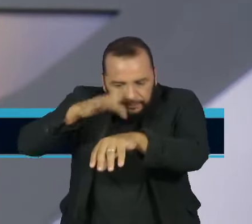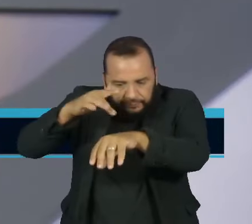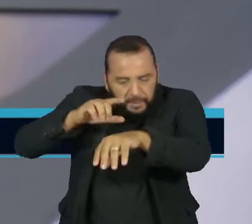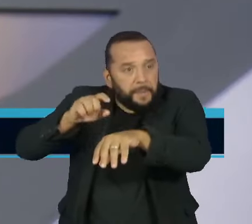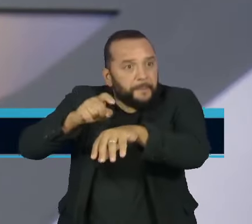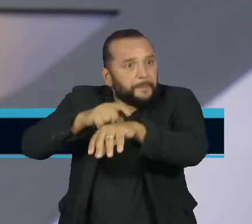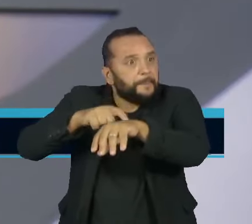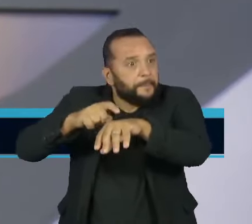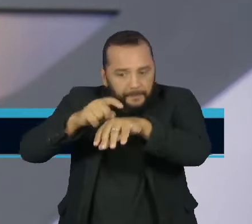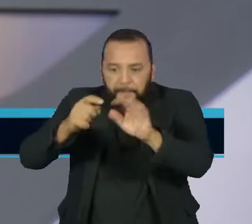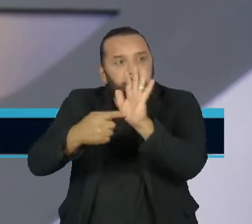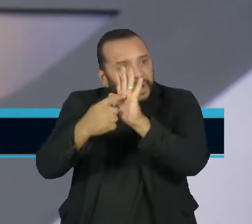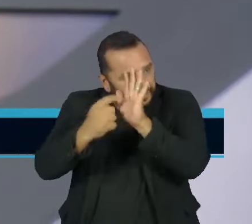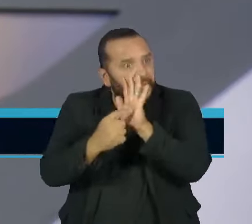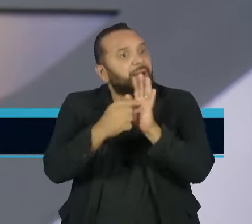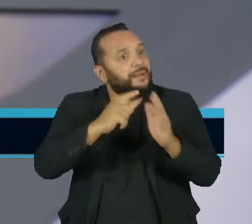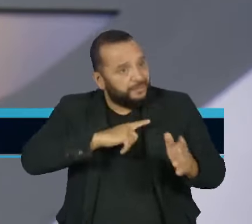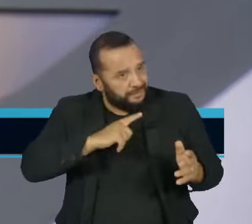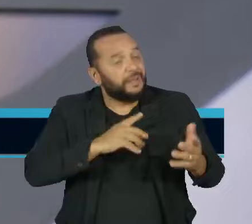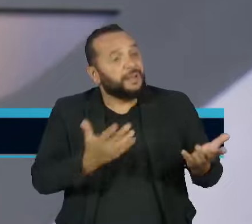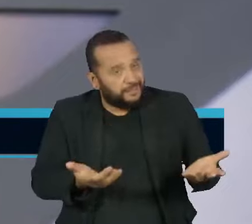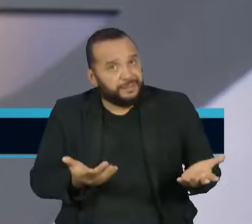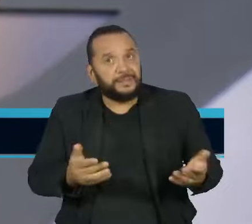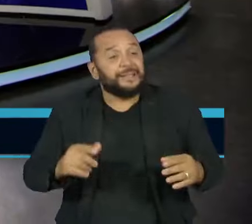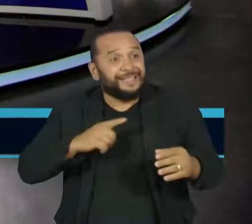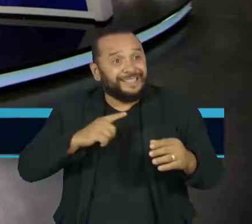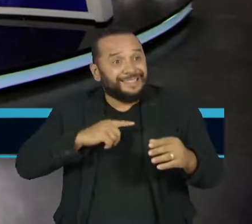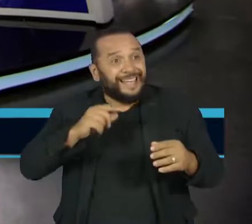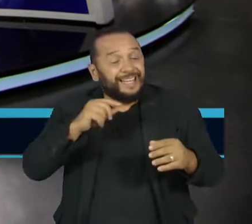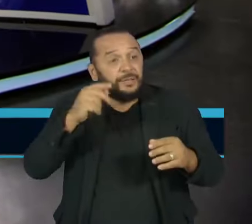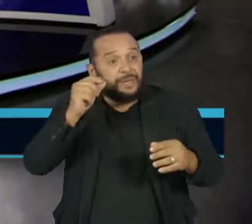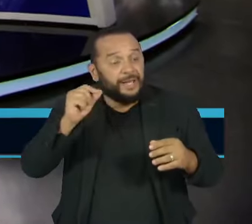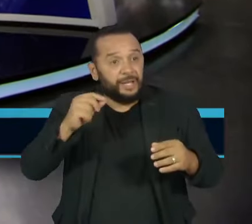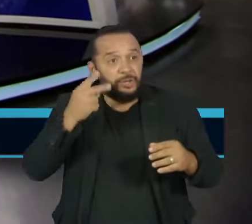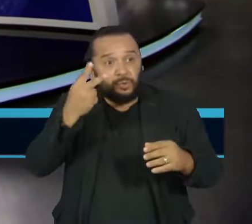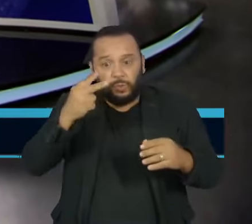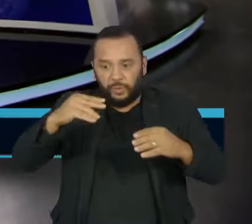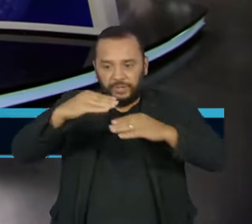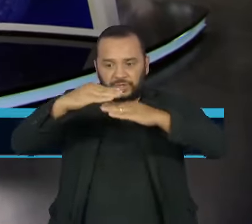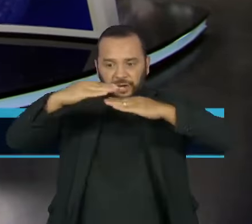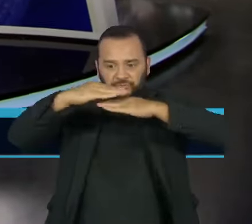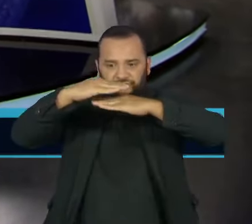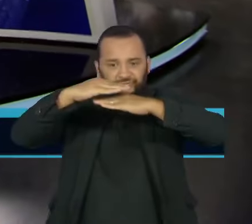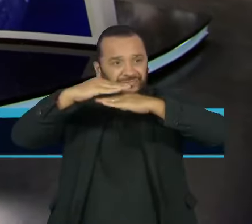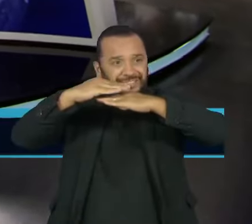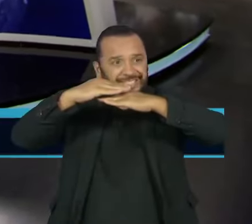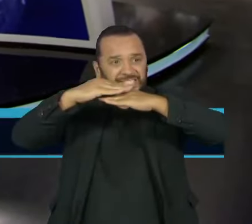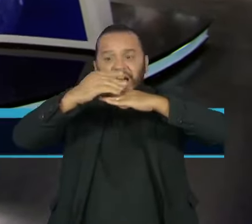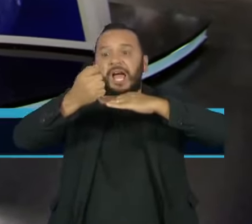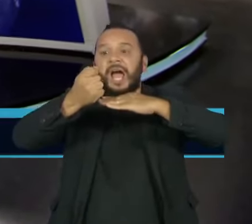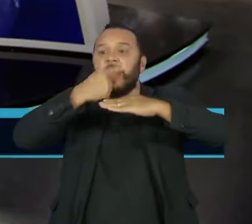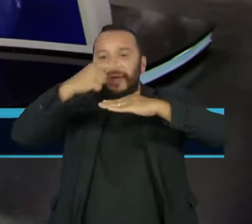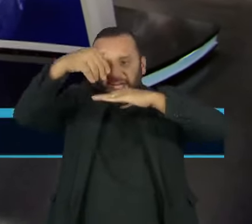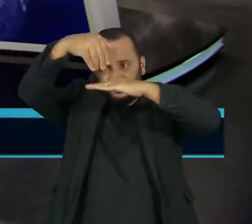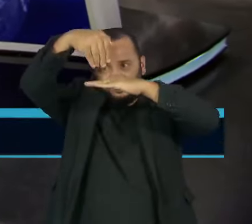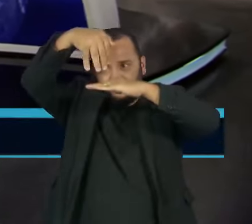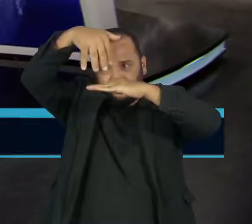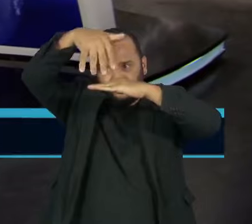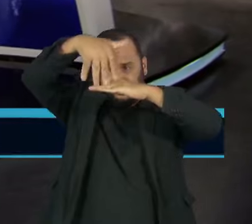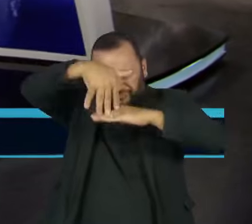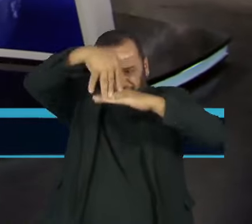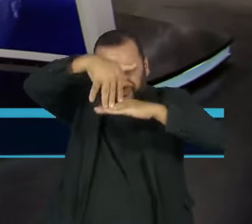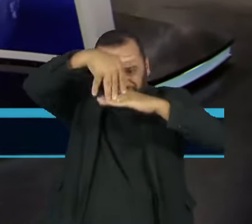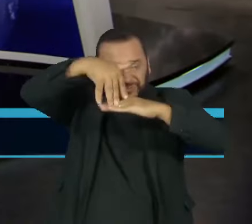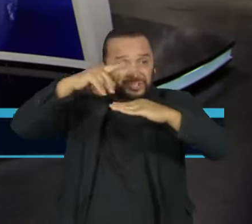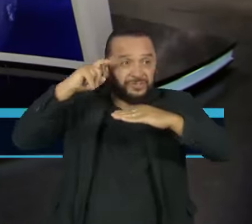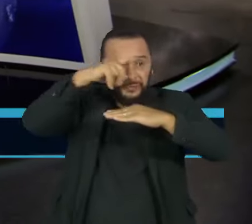e por ela ter como foi mostrado uma dupla parede o antibiótico penetra muito mais difícil então a notícia é muito boa porque nós estamos